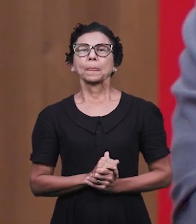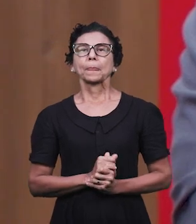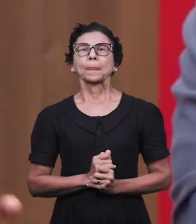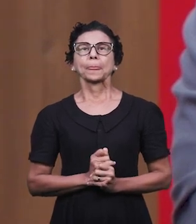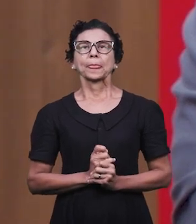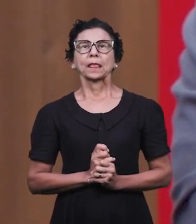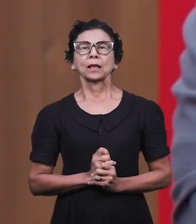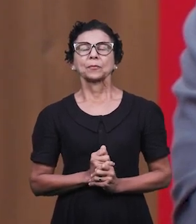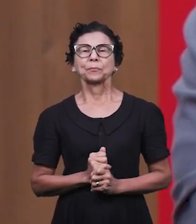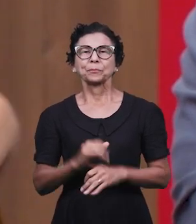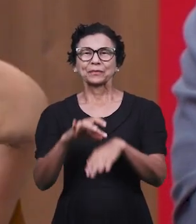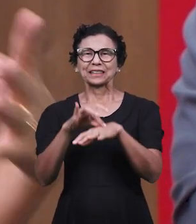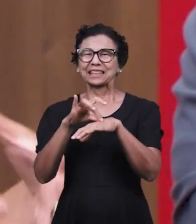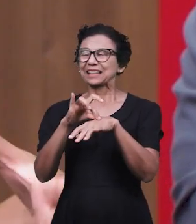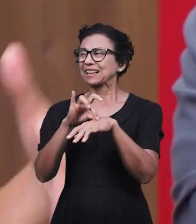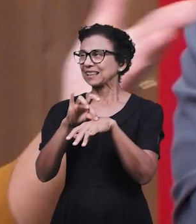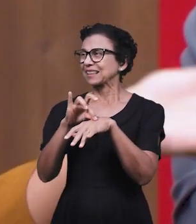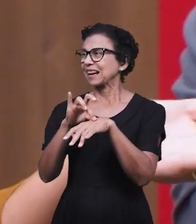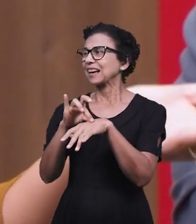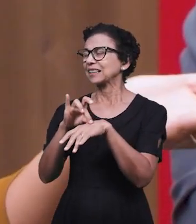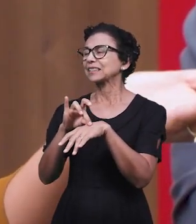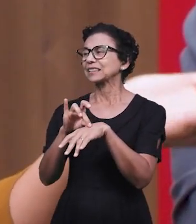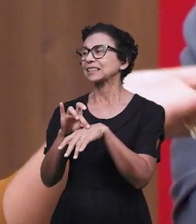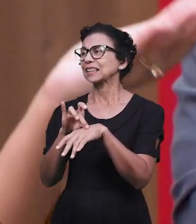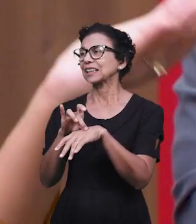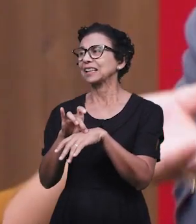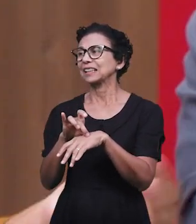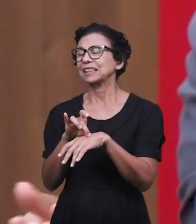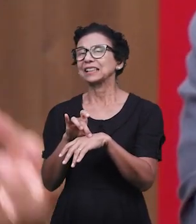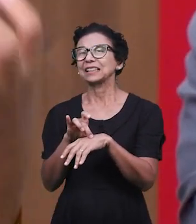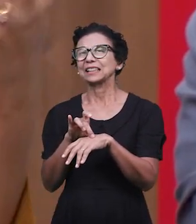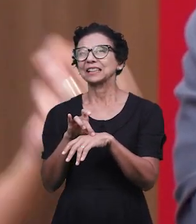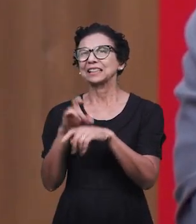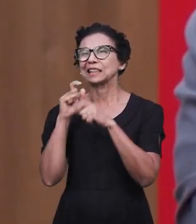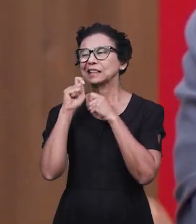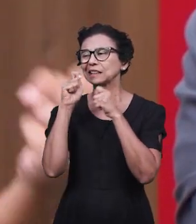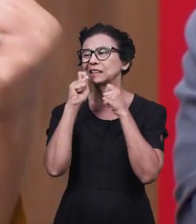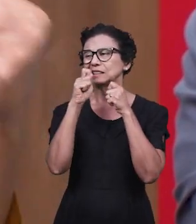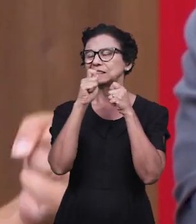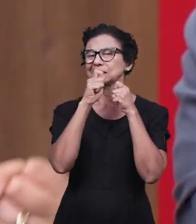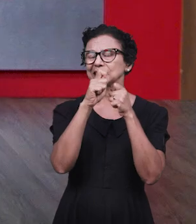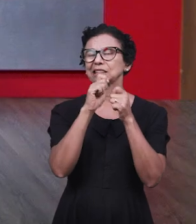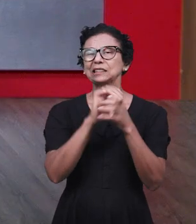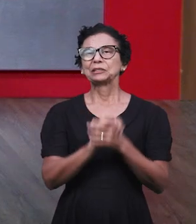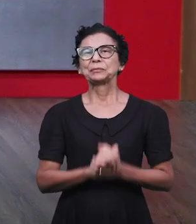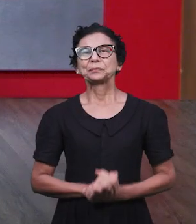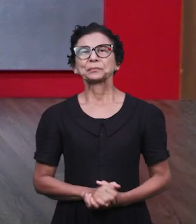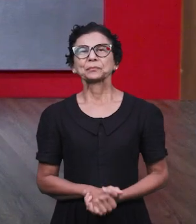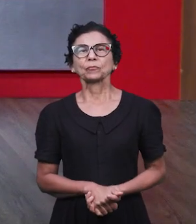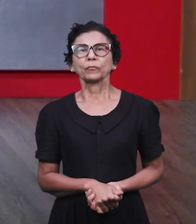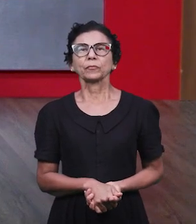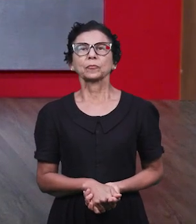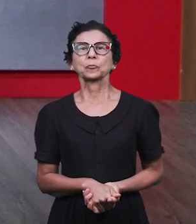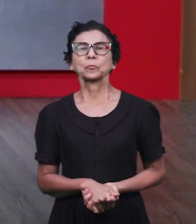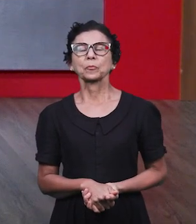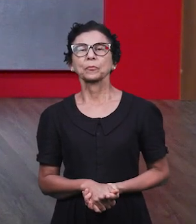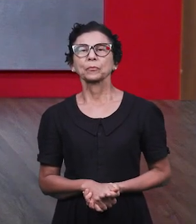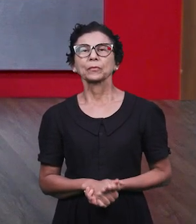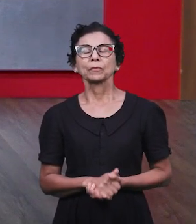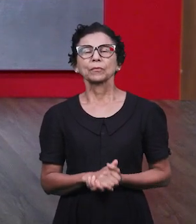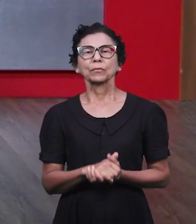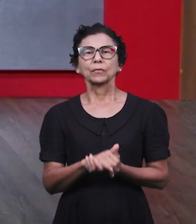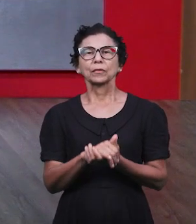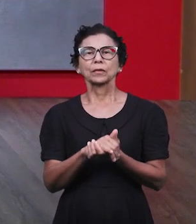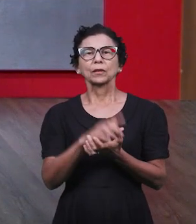Então, quando a gente tem uma alimentação carne, né, doutora Bruna, que é uma alimentação mais pesada, né? Então, o